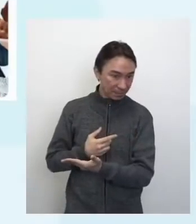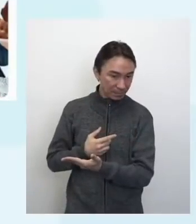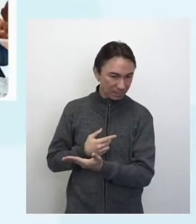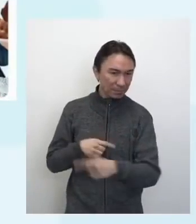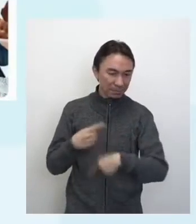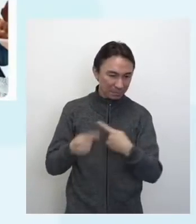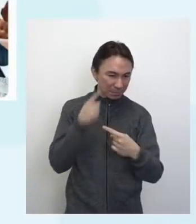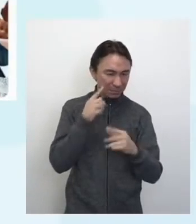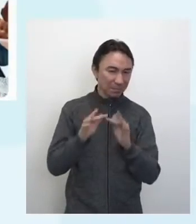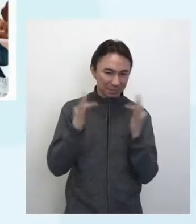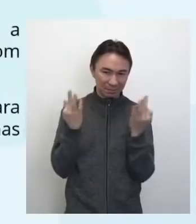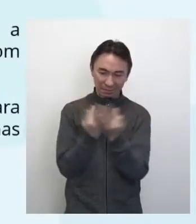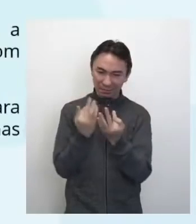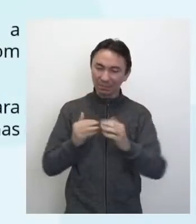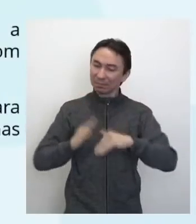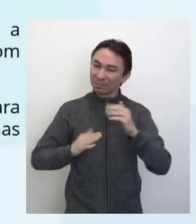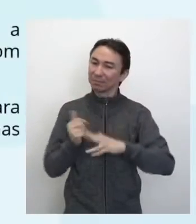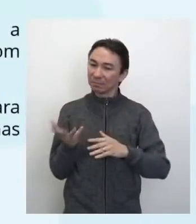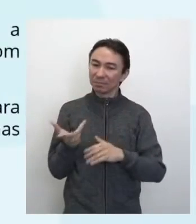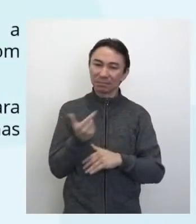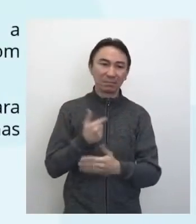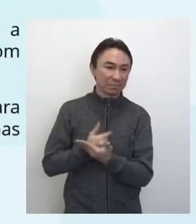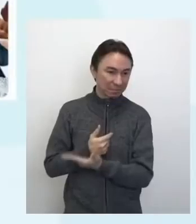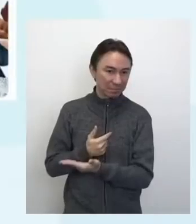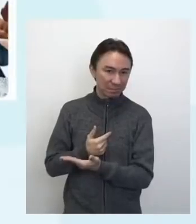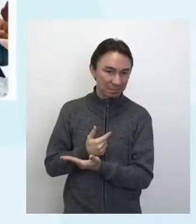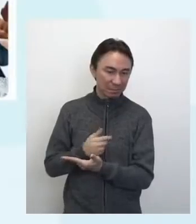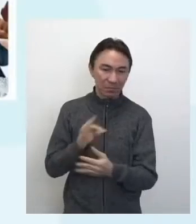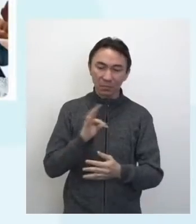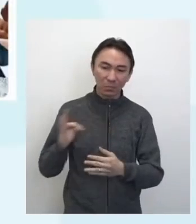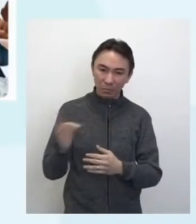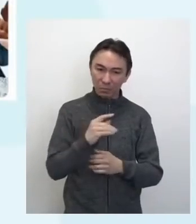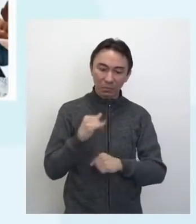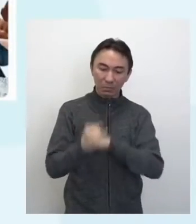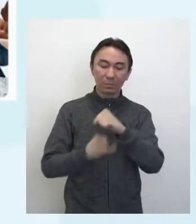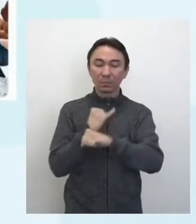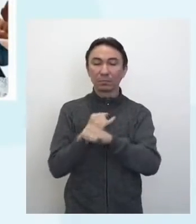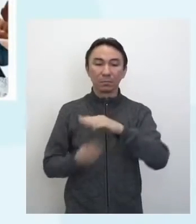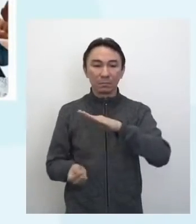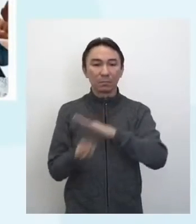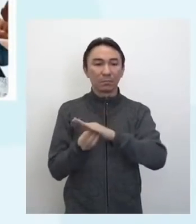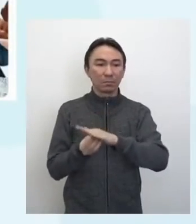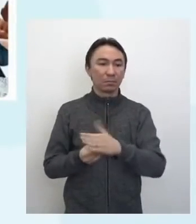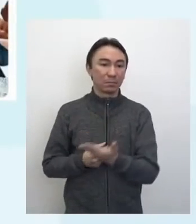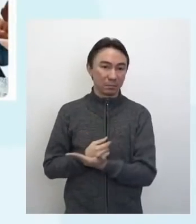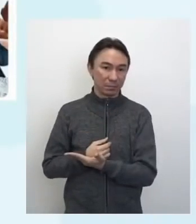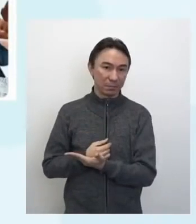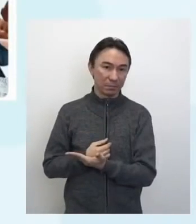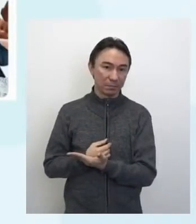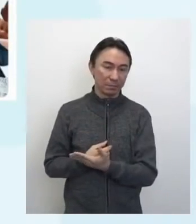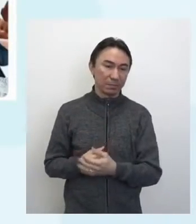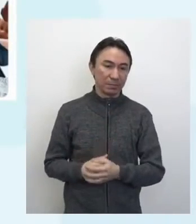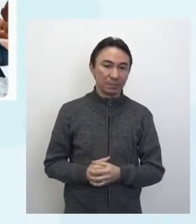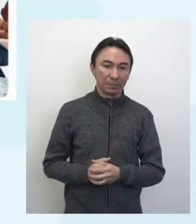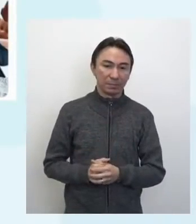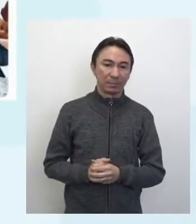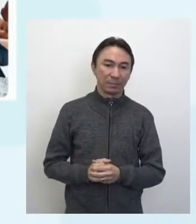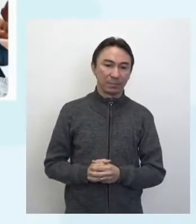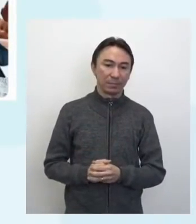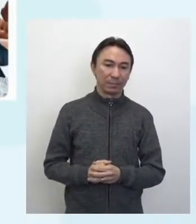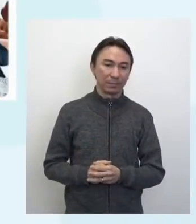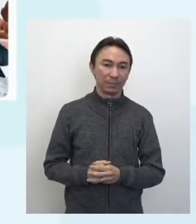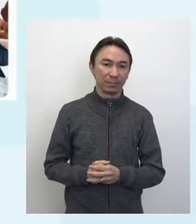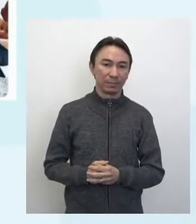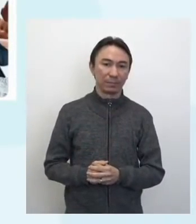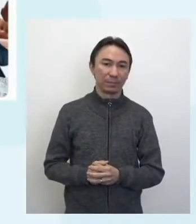mostrar e eu também celular tem Ok mas aí para ele tava repositório para os professores e aí vamos ver aqui a gente producers with your own path to